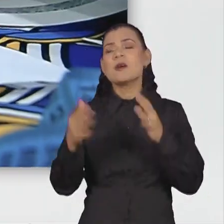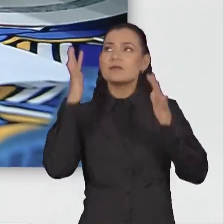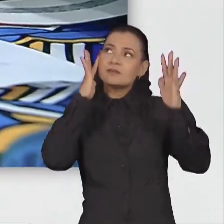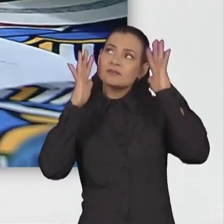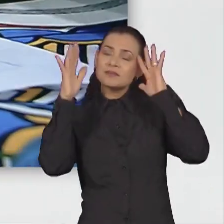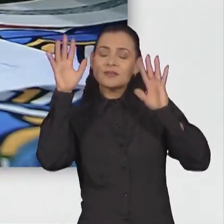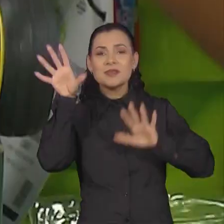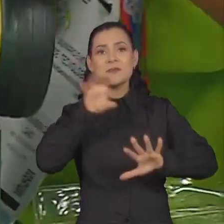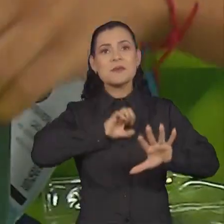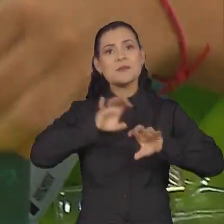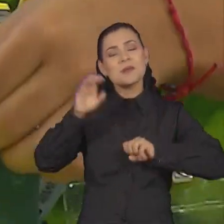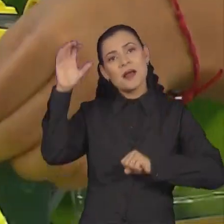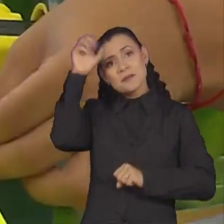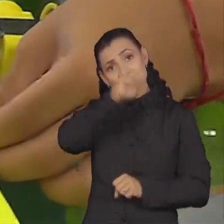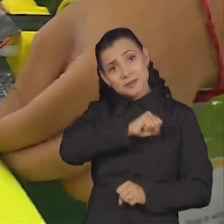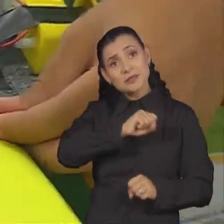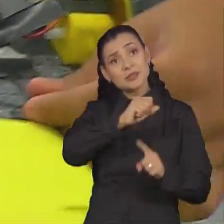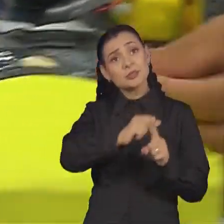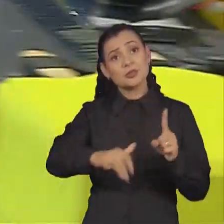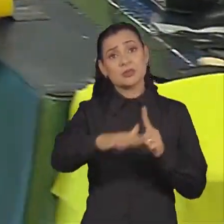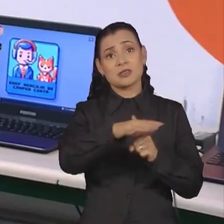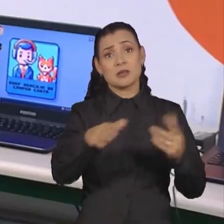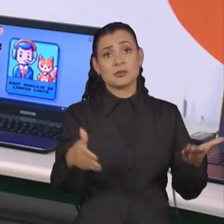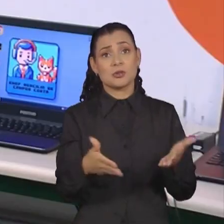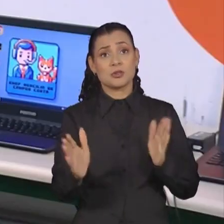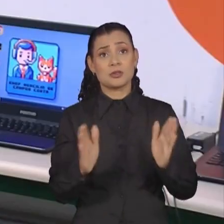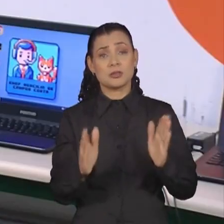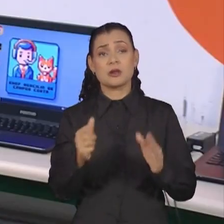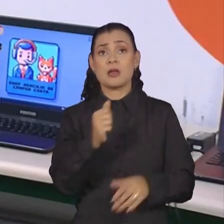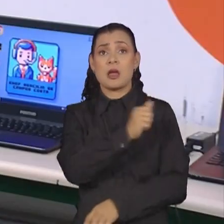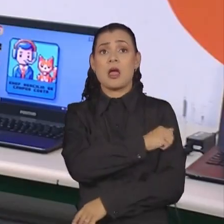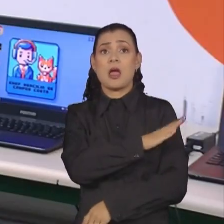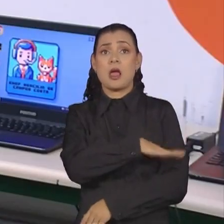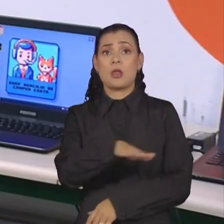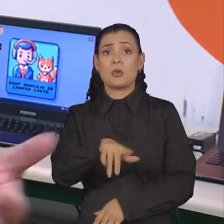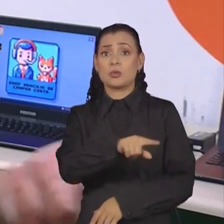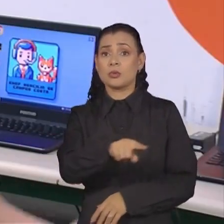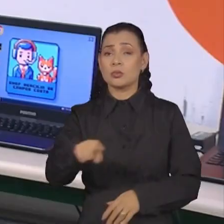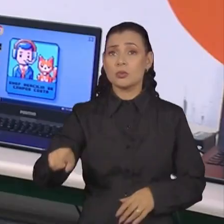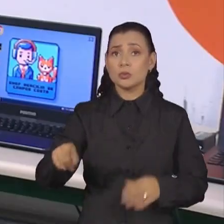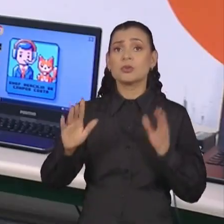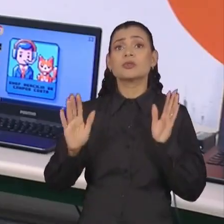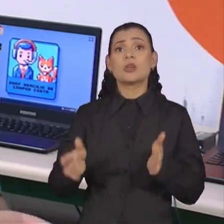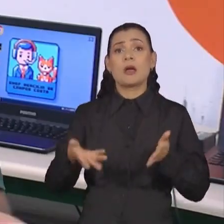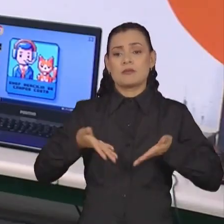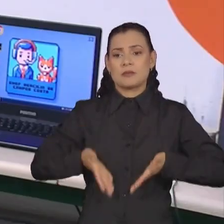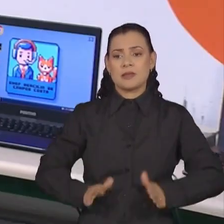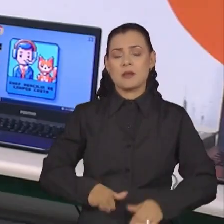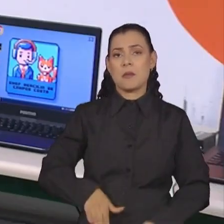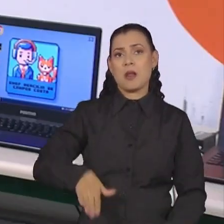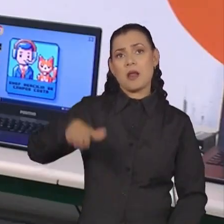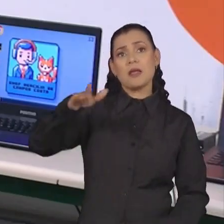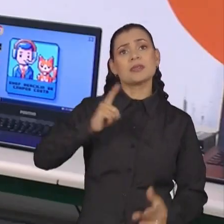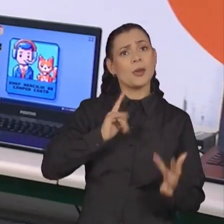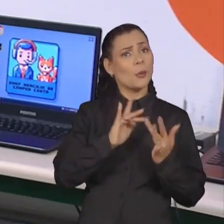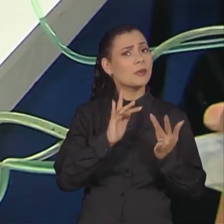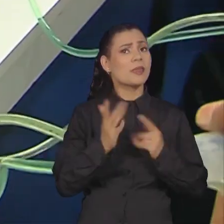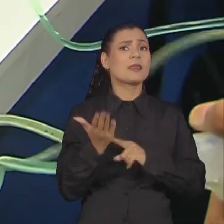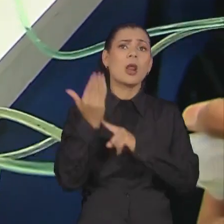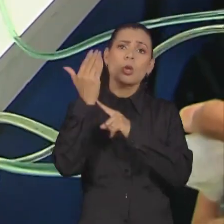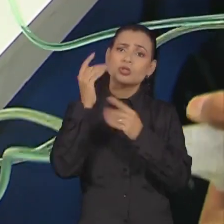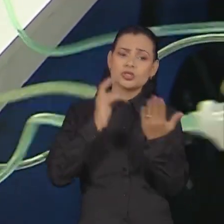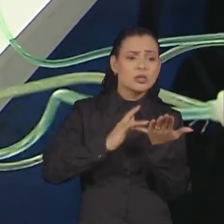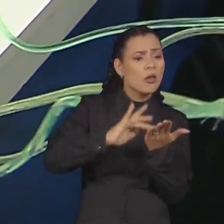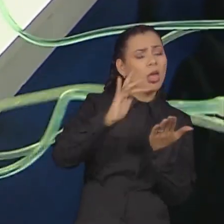de aprendizado. Pensando na sociedade que a gente vive, né, que os alunos, eles já, desde que nascem, têm contato com a tecnologia,